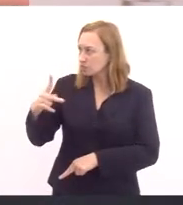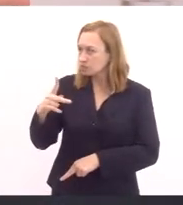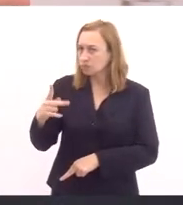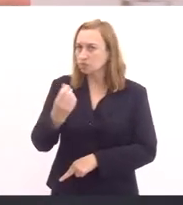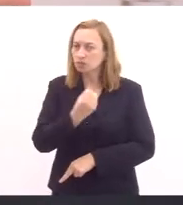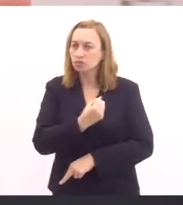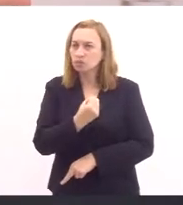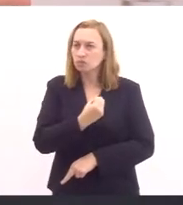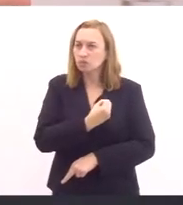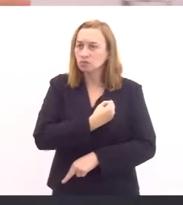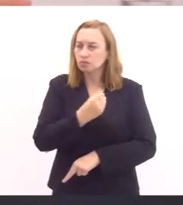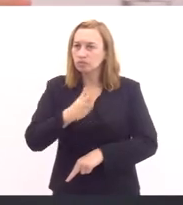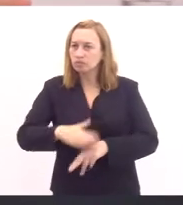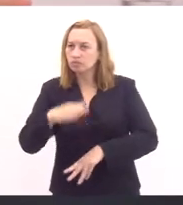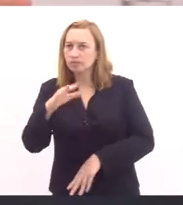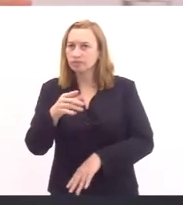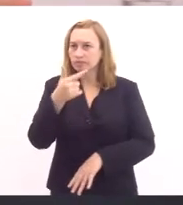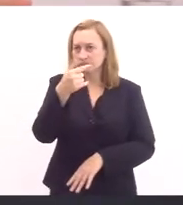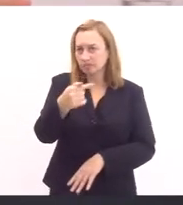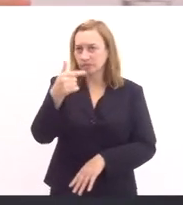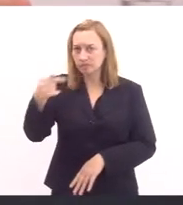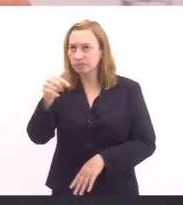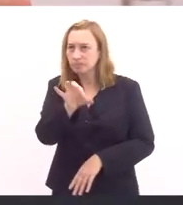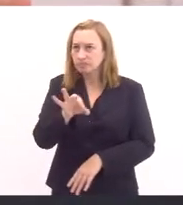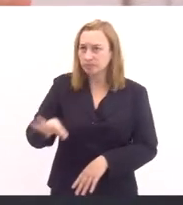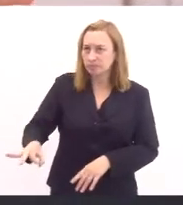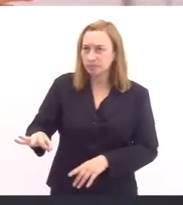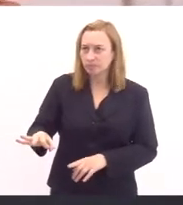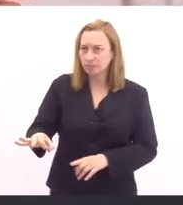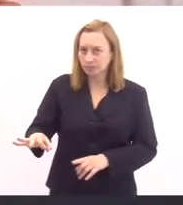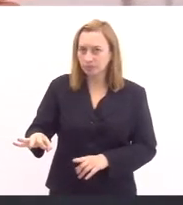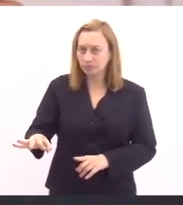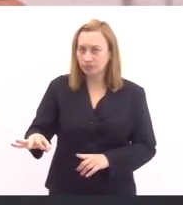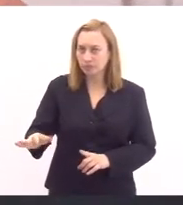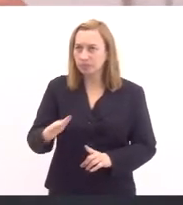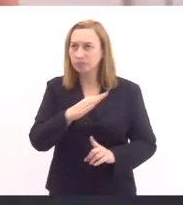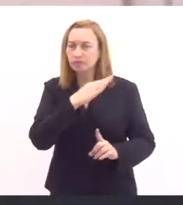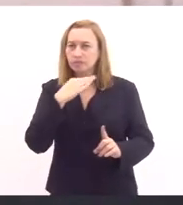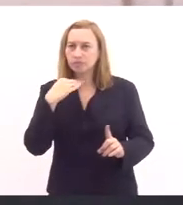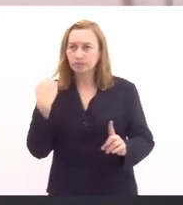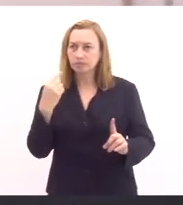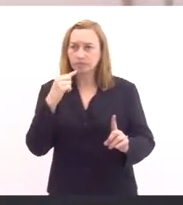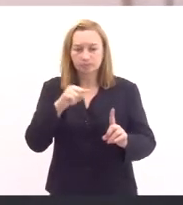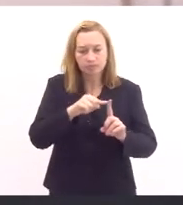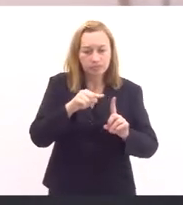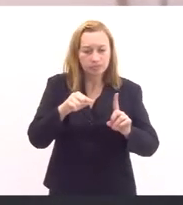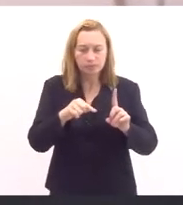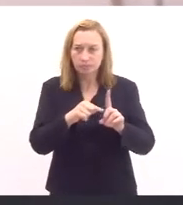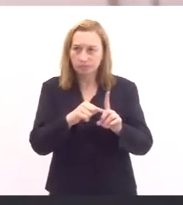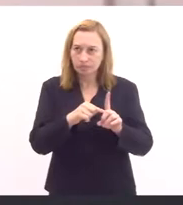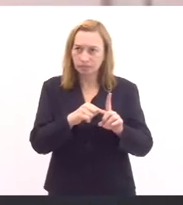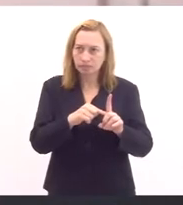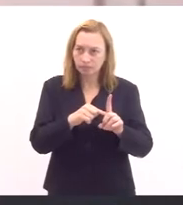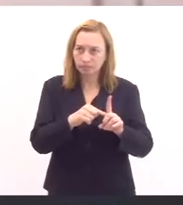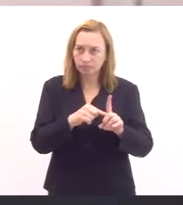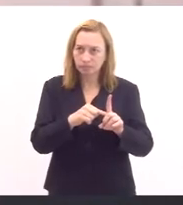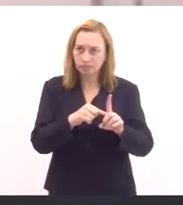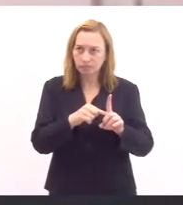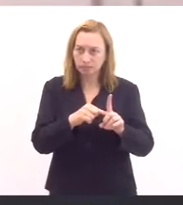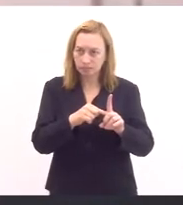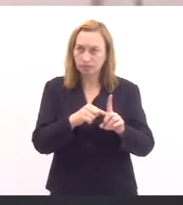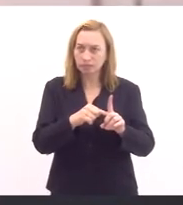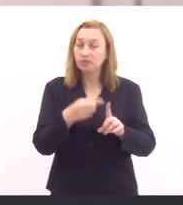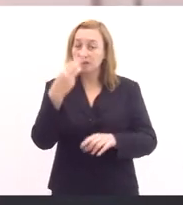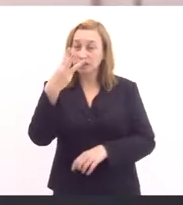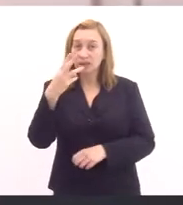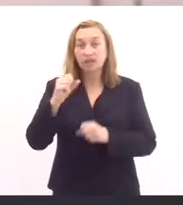aumento de 77 por cento da mortalidade materna em três anos na há várias explicações Mas vamos ouvir